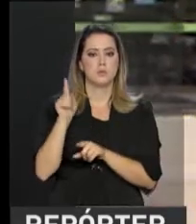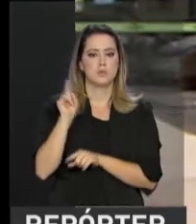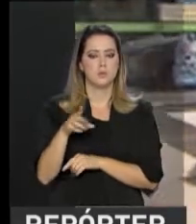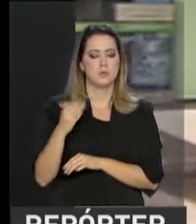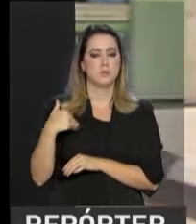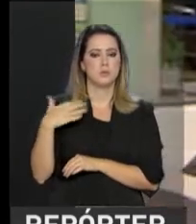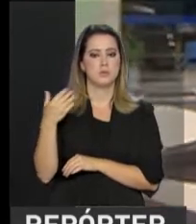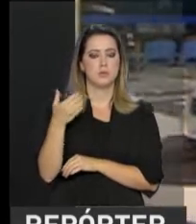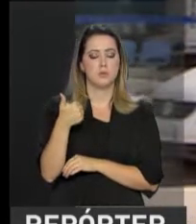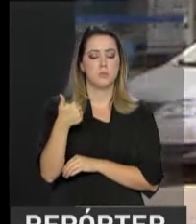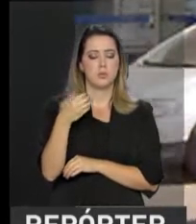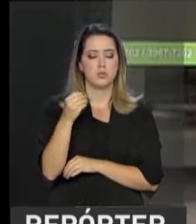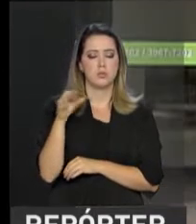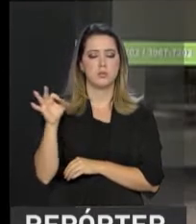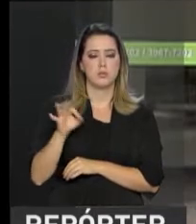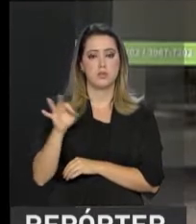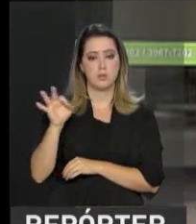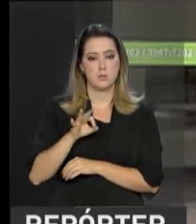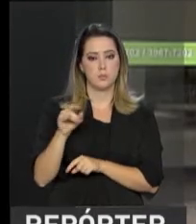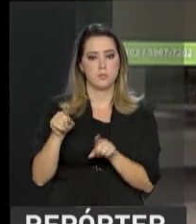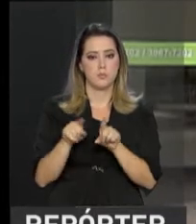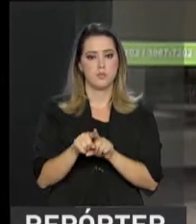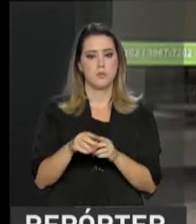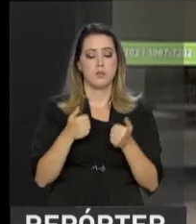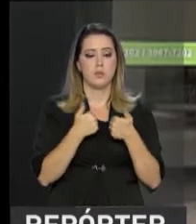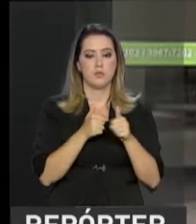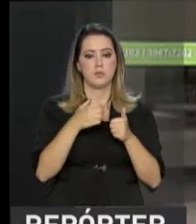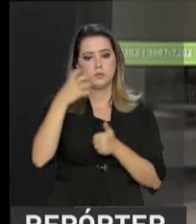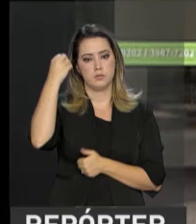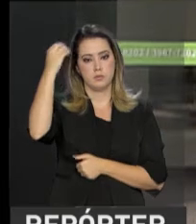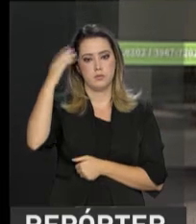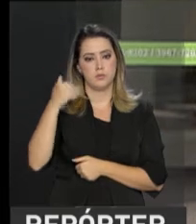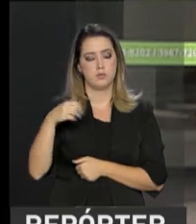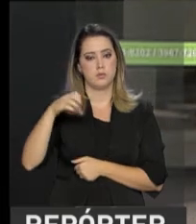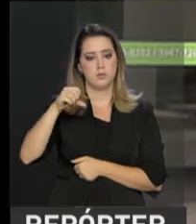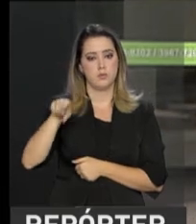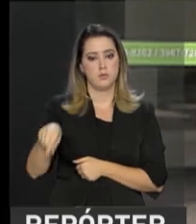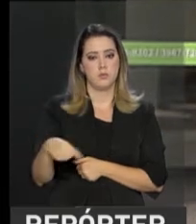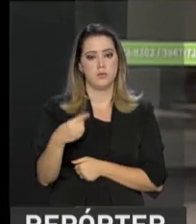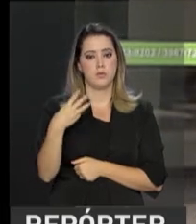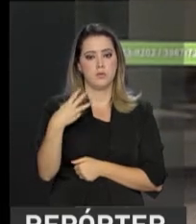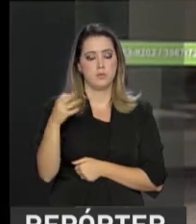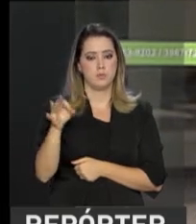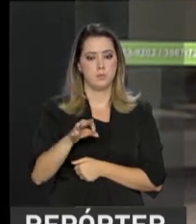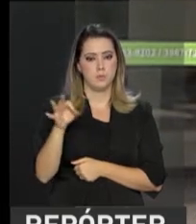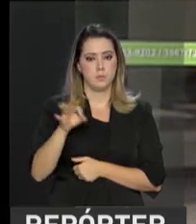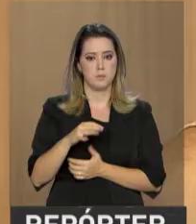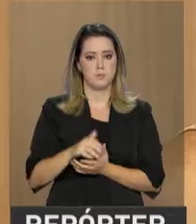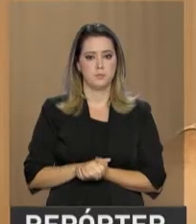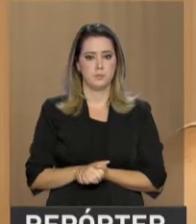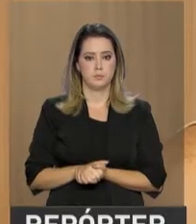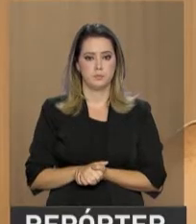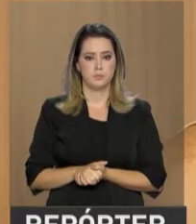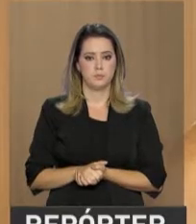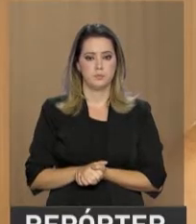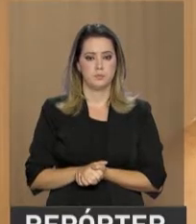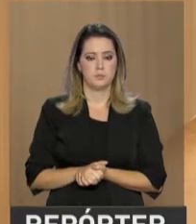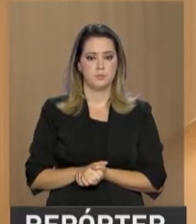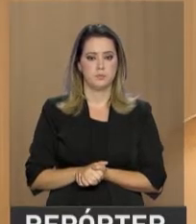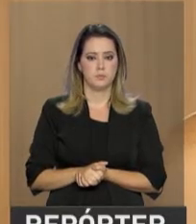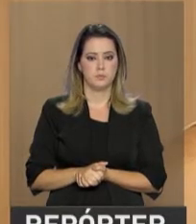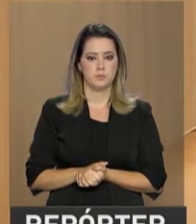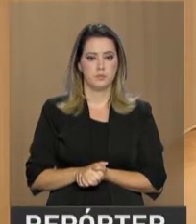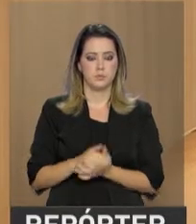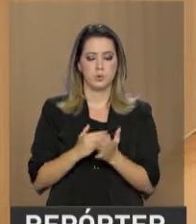foi de mais de 10 por cento e nas agências de viagem o aumento foi de 9,3 por cento a partir do momento que você